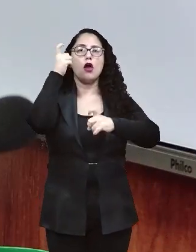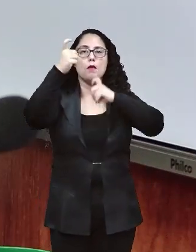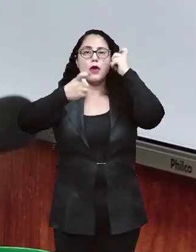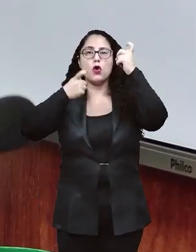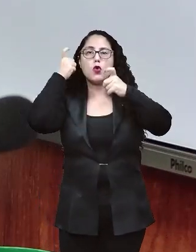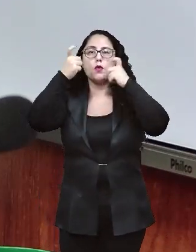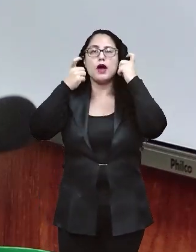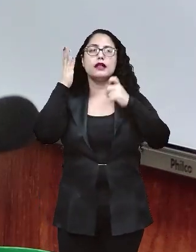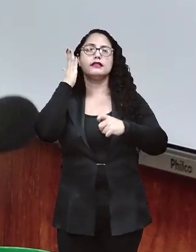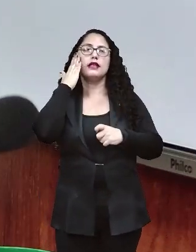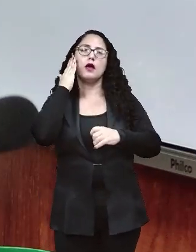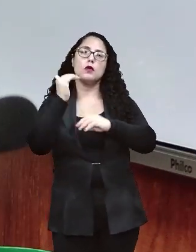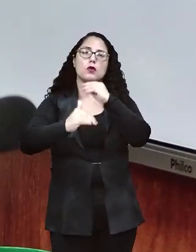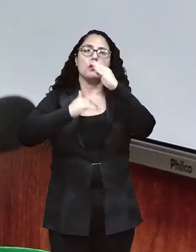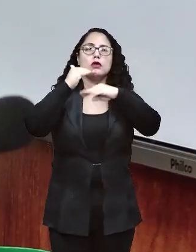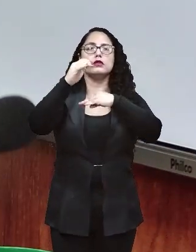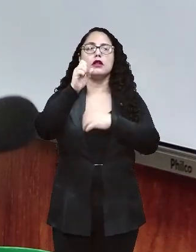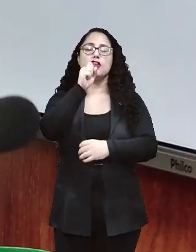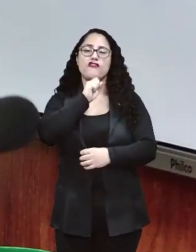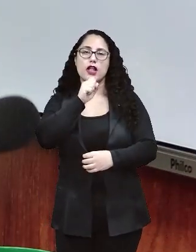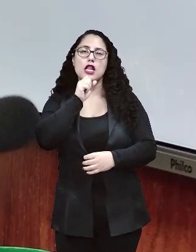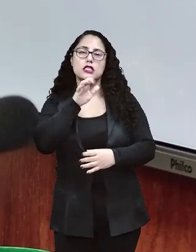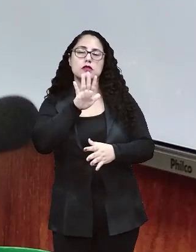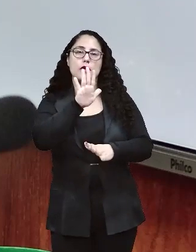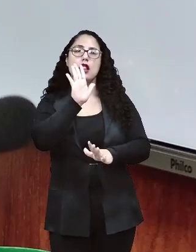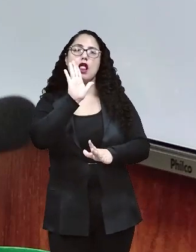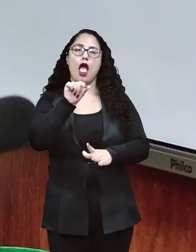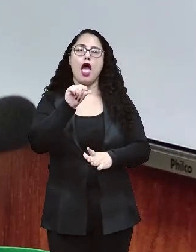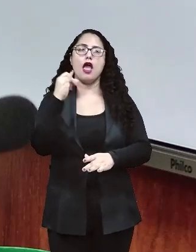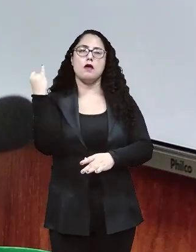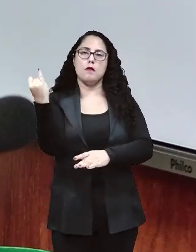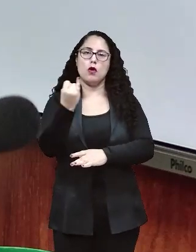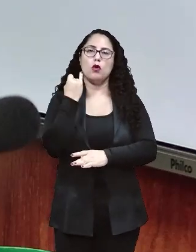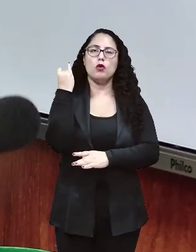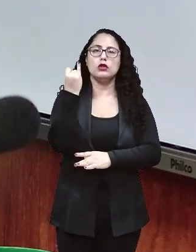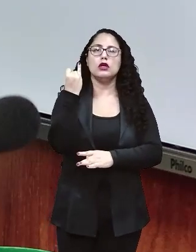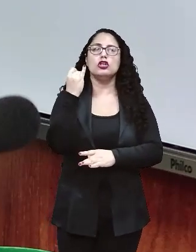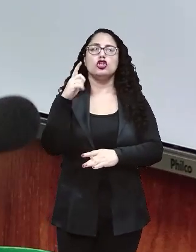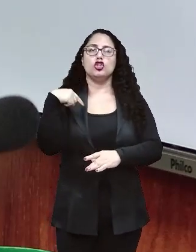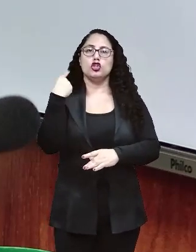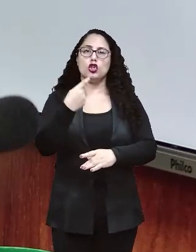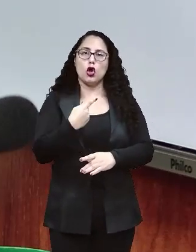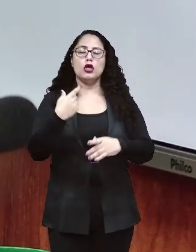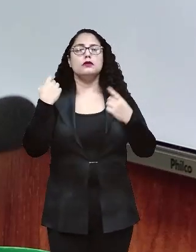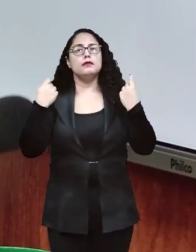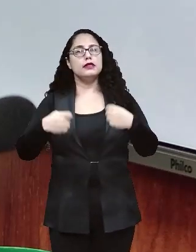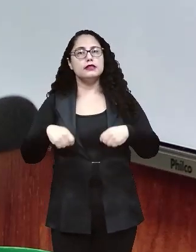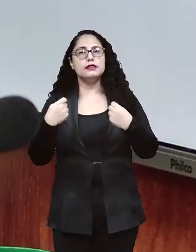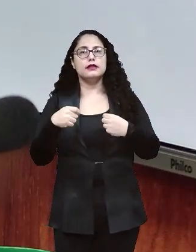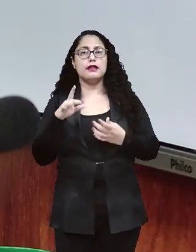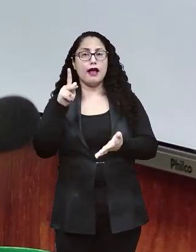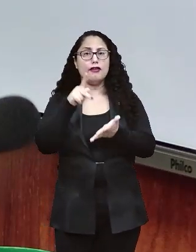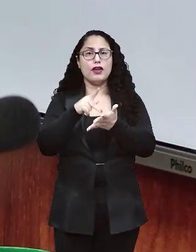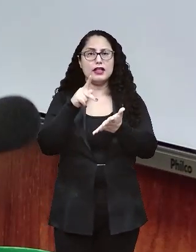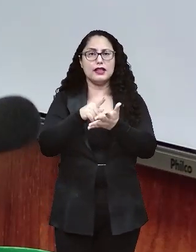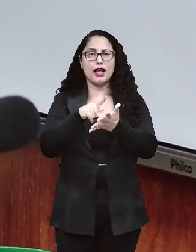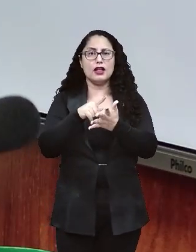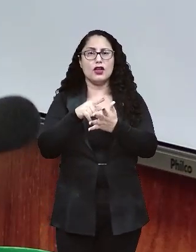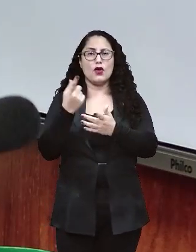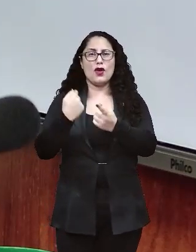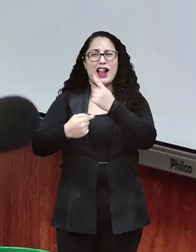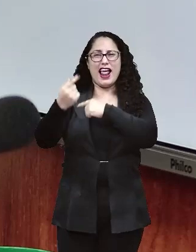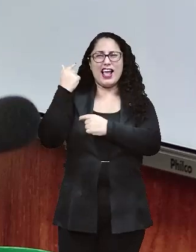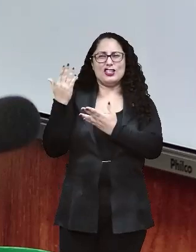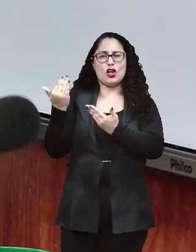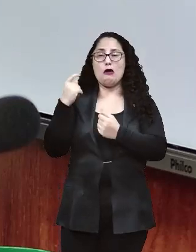com isso, porque a gente sabe que o processo do envelhecimento é muito importante, e isso a gente tem que... na verdade, quando a gente é mais jovem, às